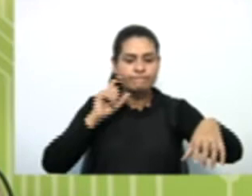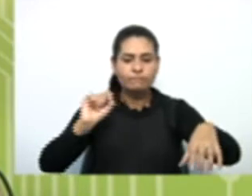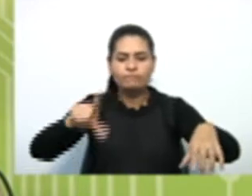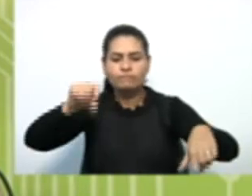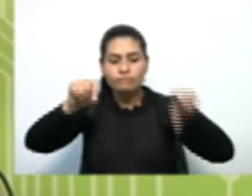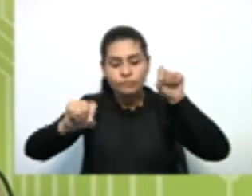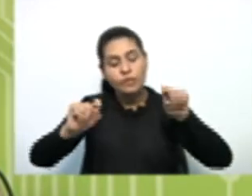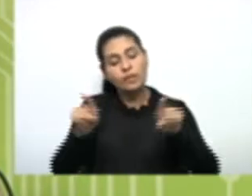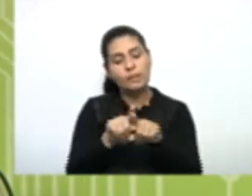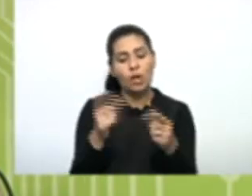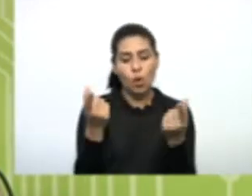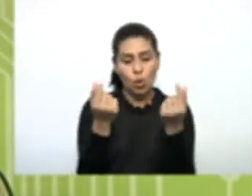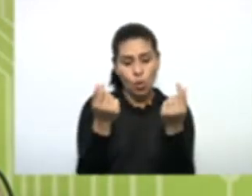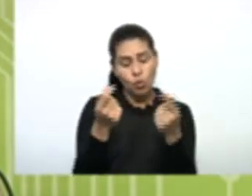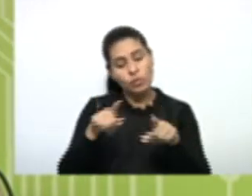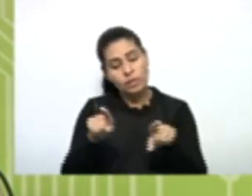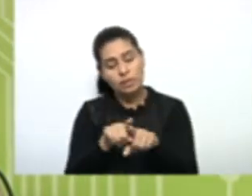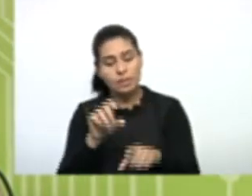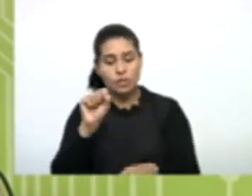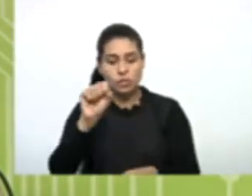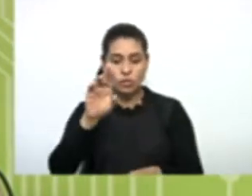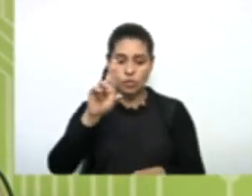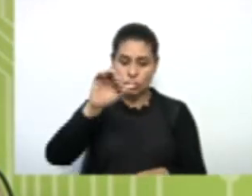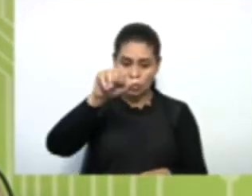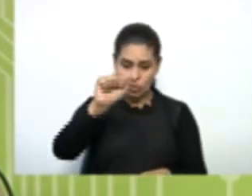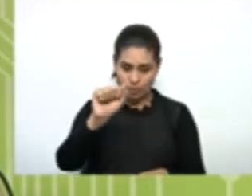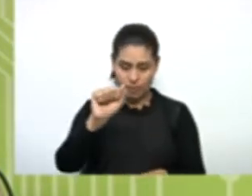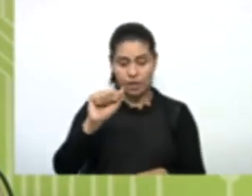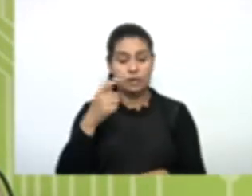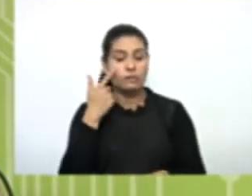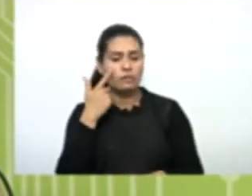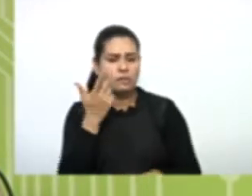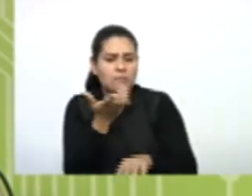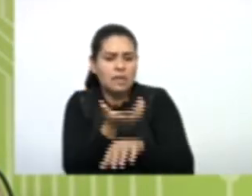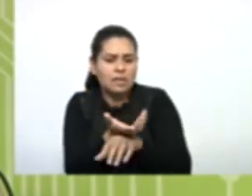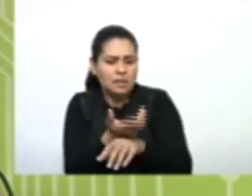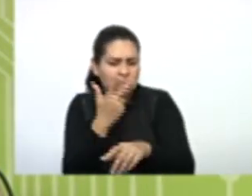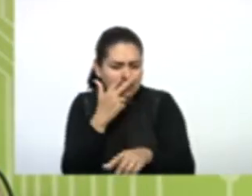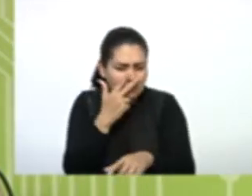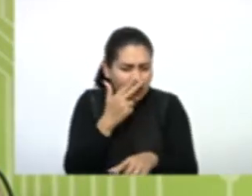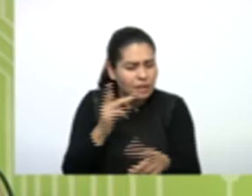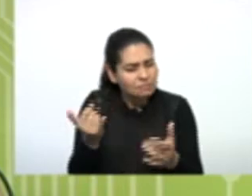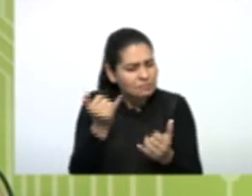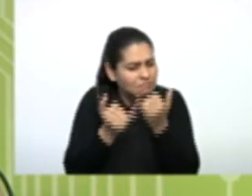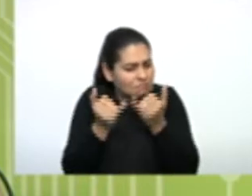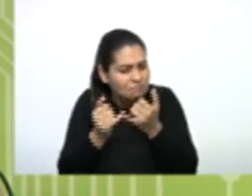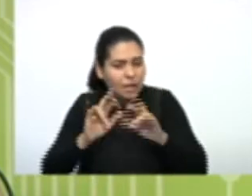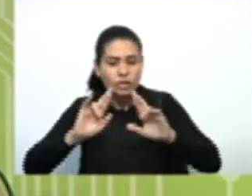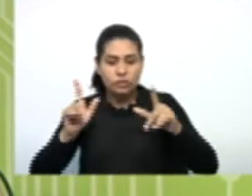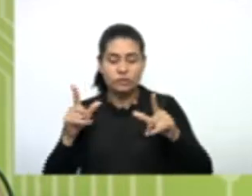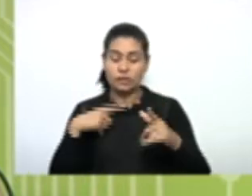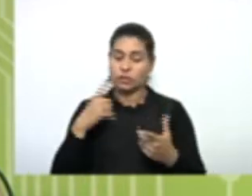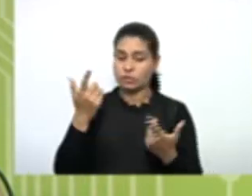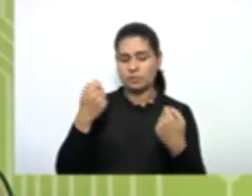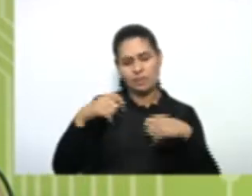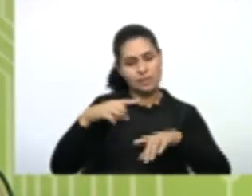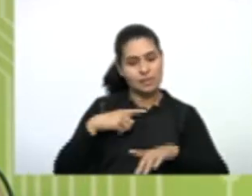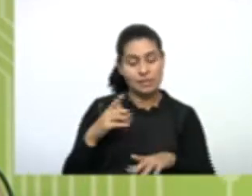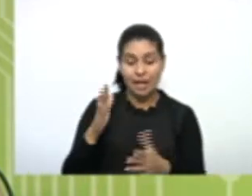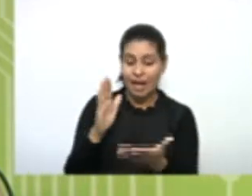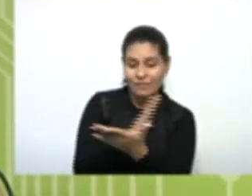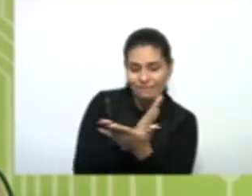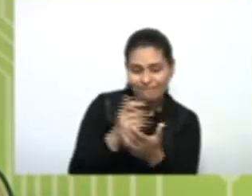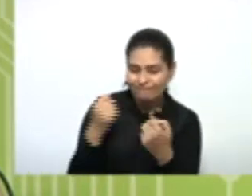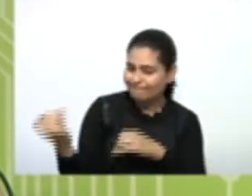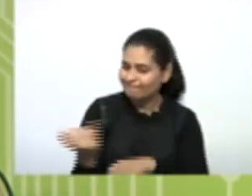de lucro e sobras. São dois conceitos que tratam de uma matéria muito similar, mas que são diferenciados. Esse é um tema muito pertinente